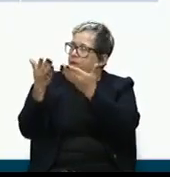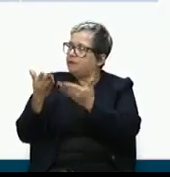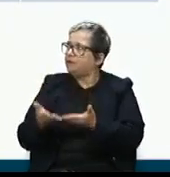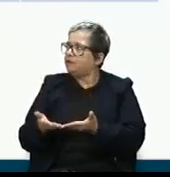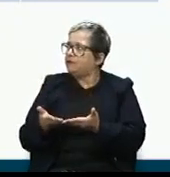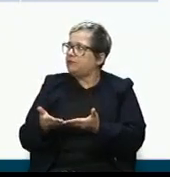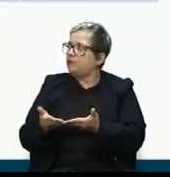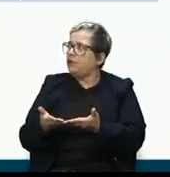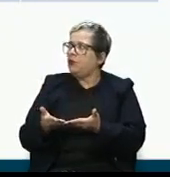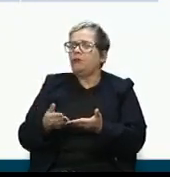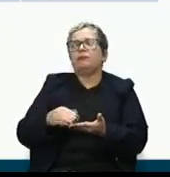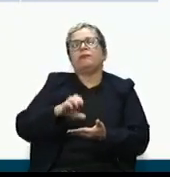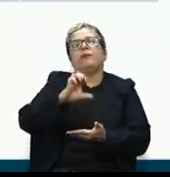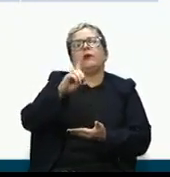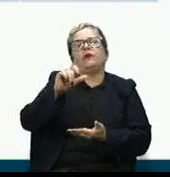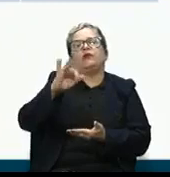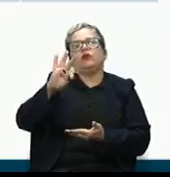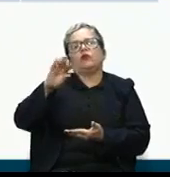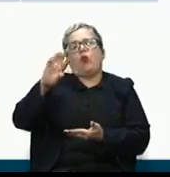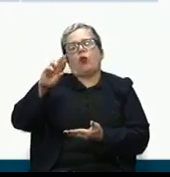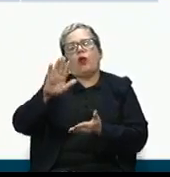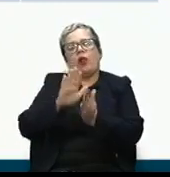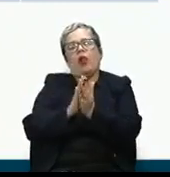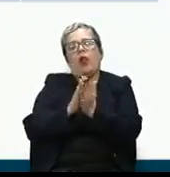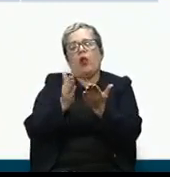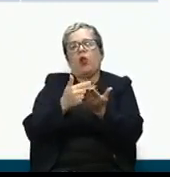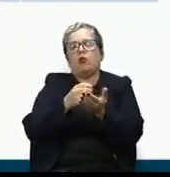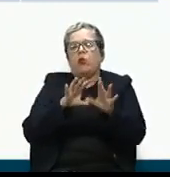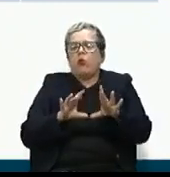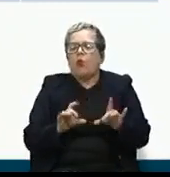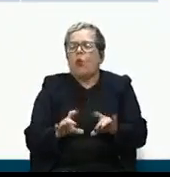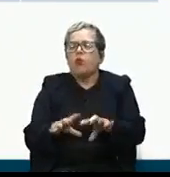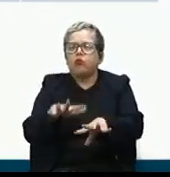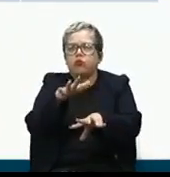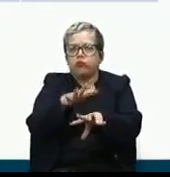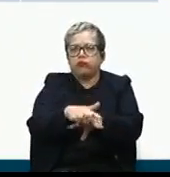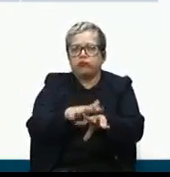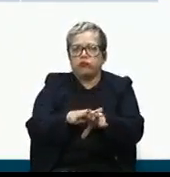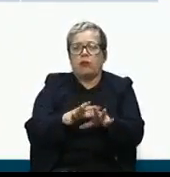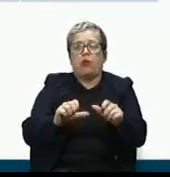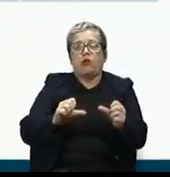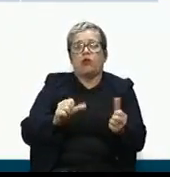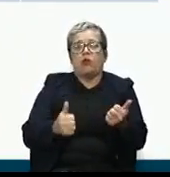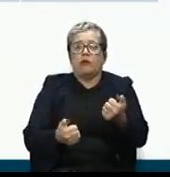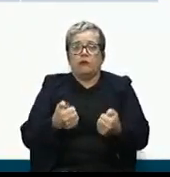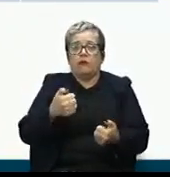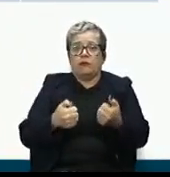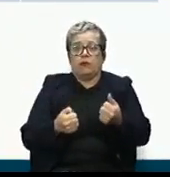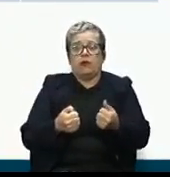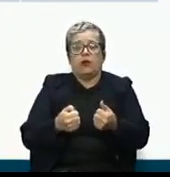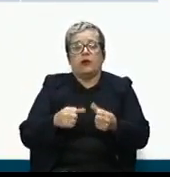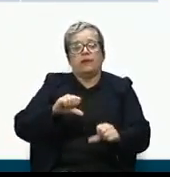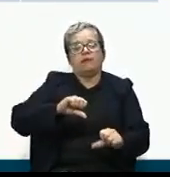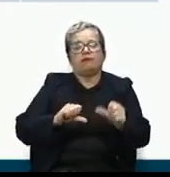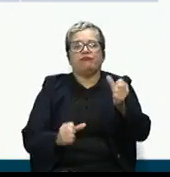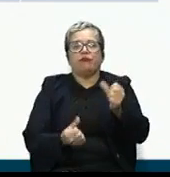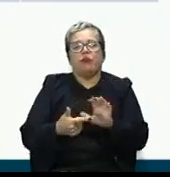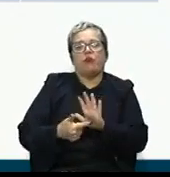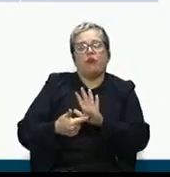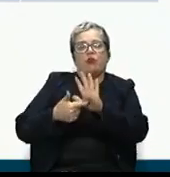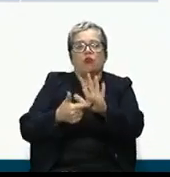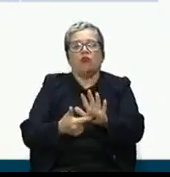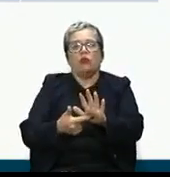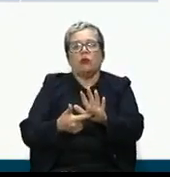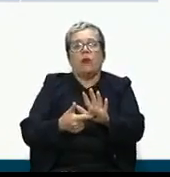uma editora, a quantidade de livros vendidos de matemática, física e química pode ser expressa por meio de